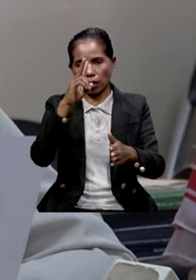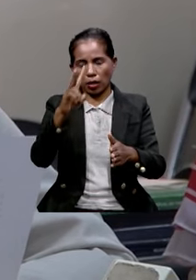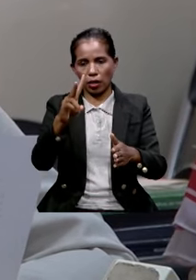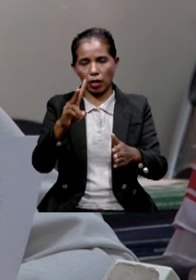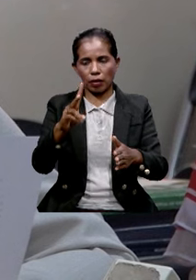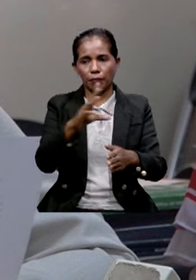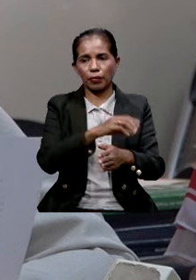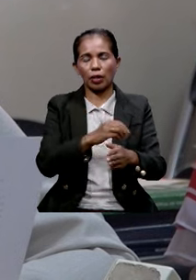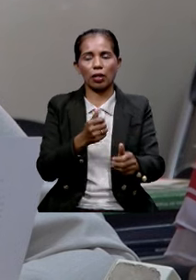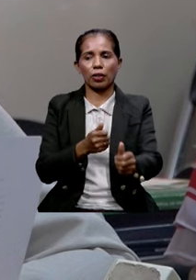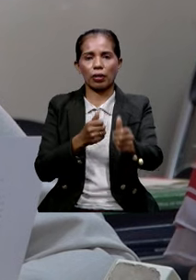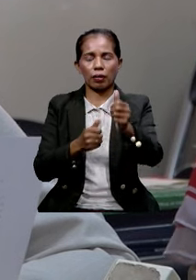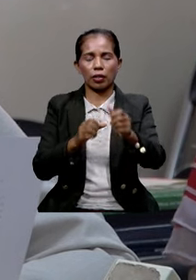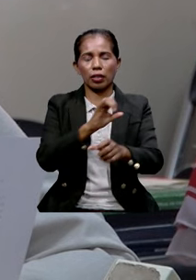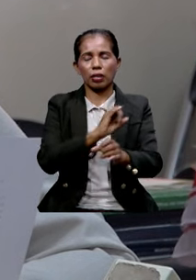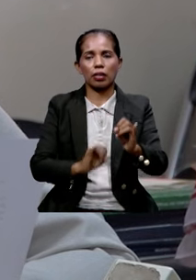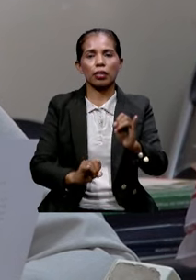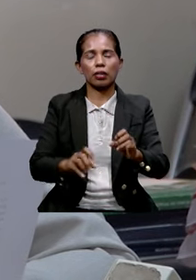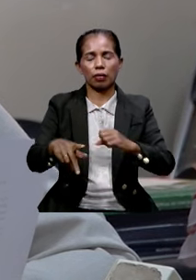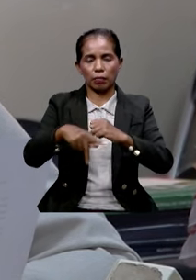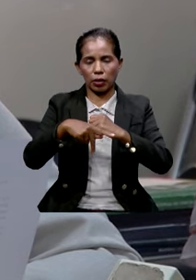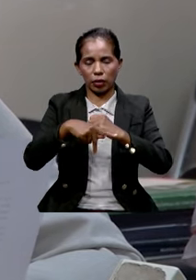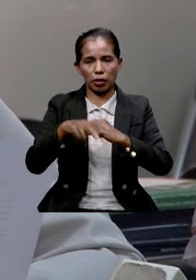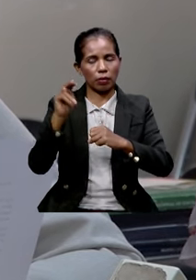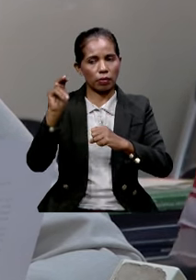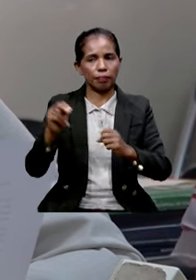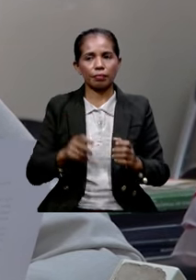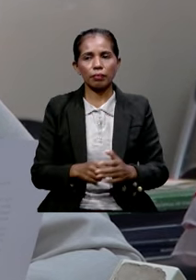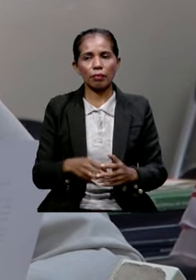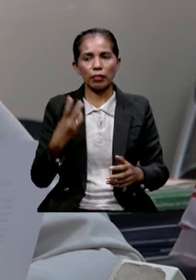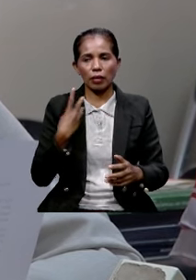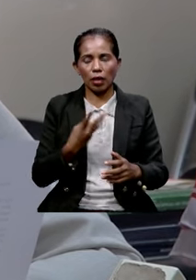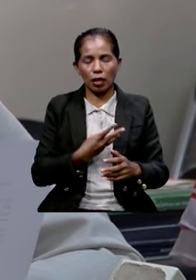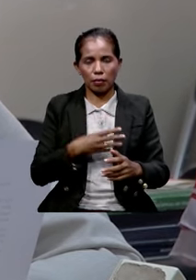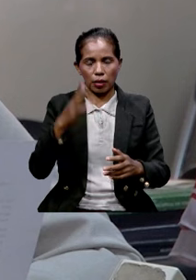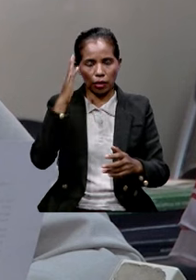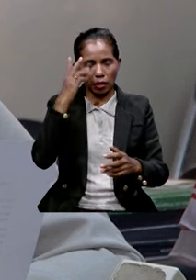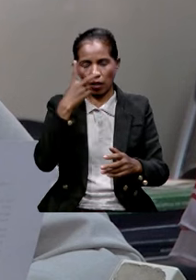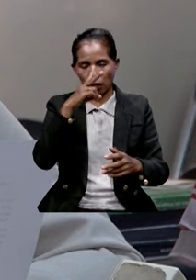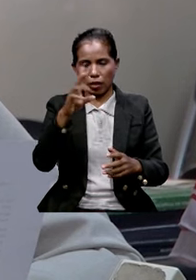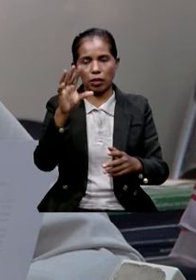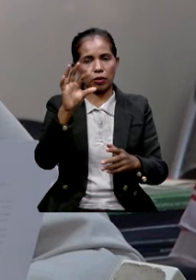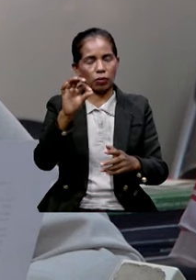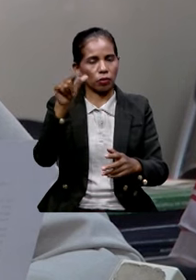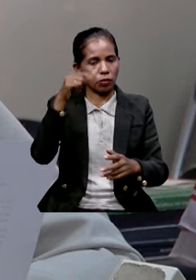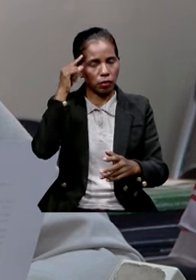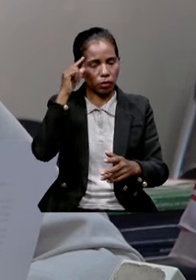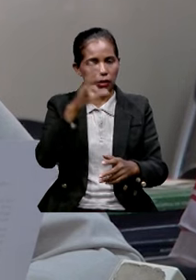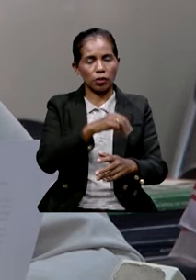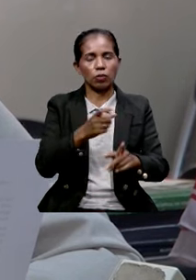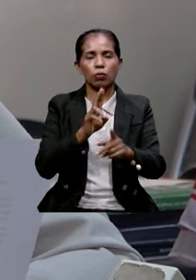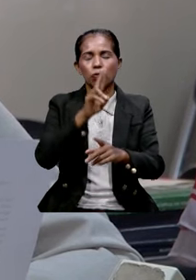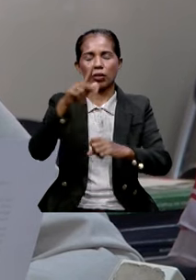idane tuir interesse partido nian. E da nema a me considera catac nono governo